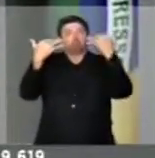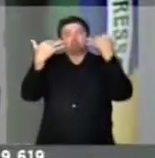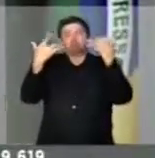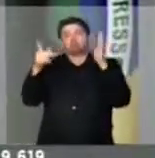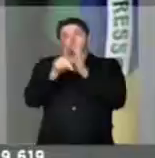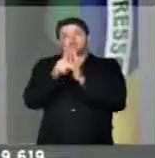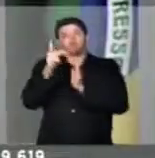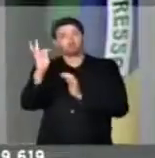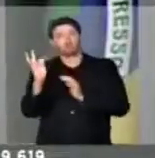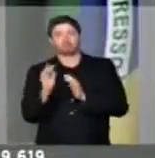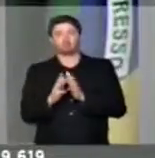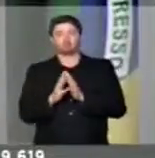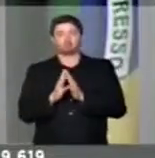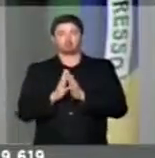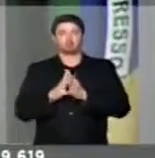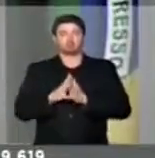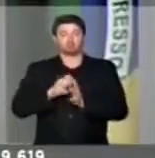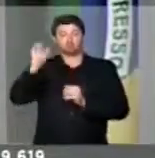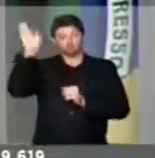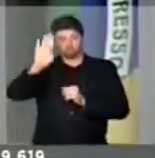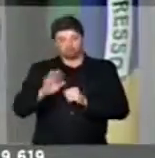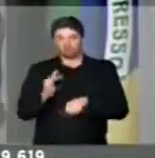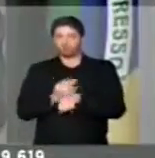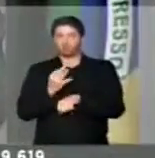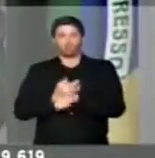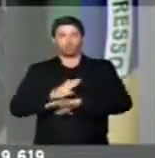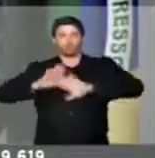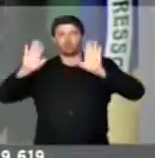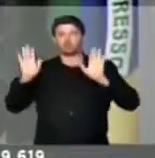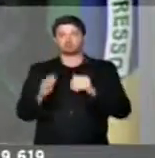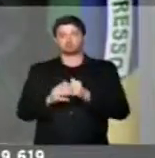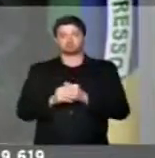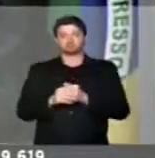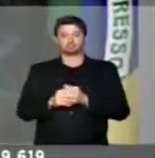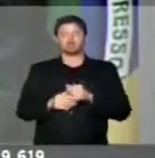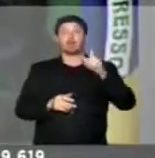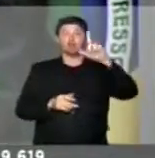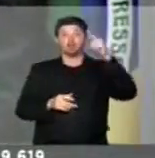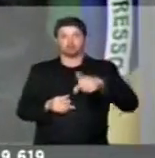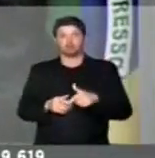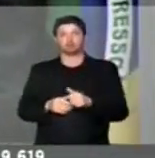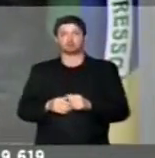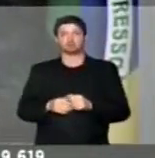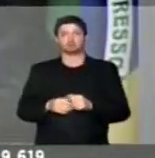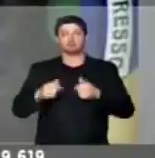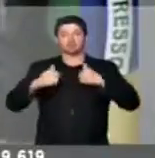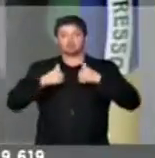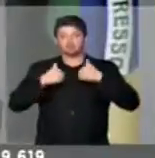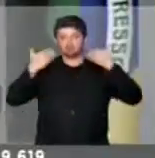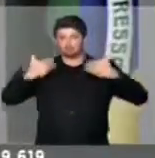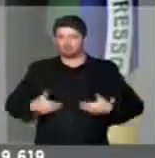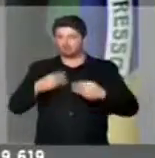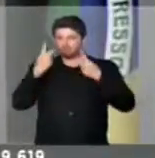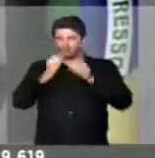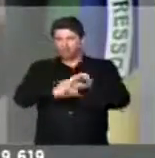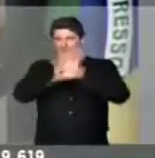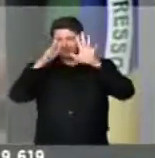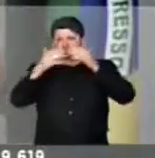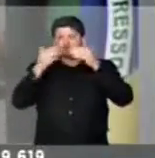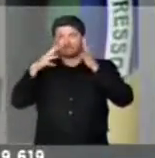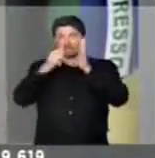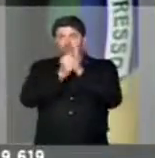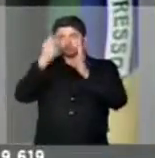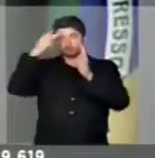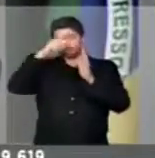dos petistas. O Brasil não aguenta mais. E tem mais. Quero aqui que fique claro e registrado nesse